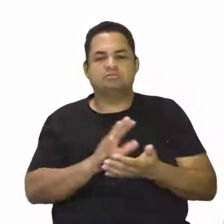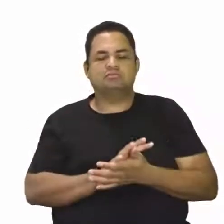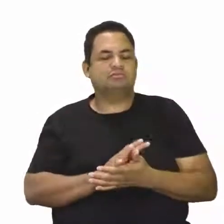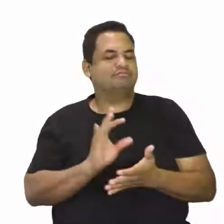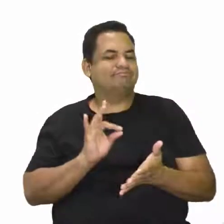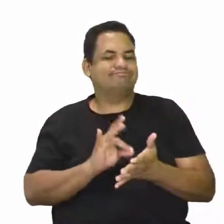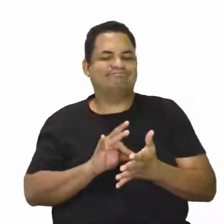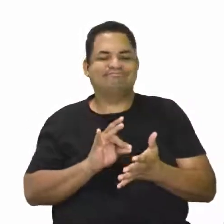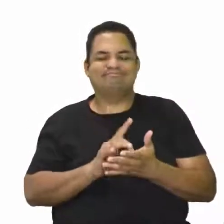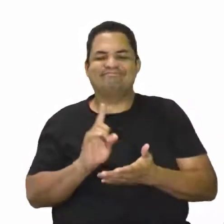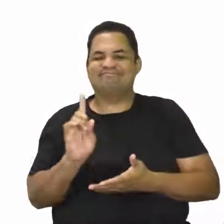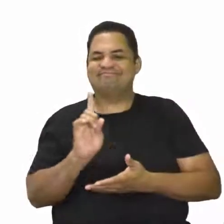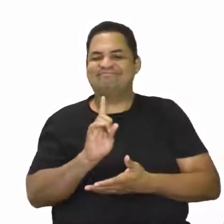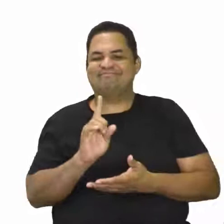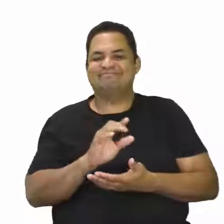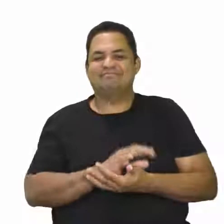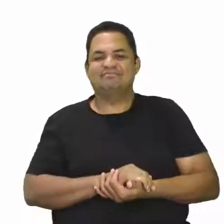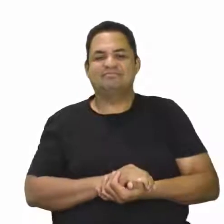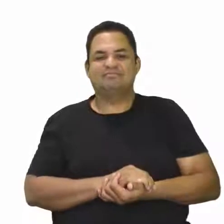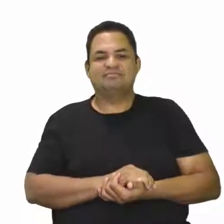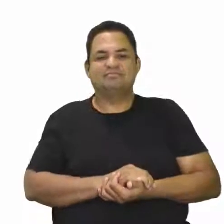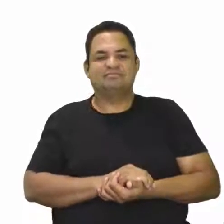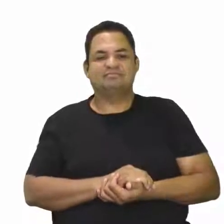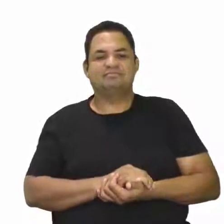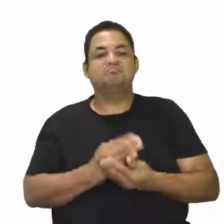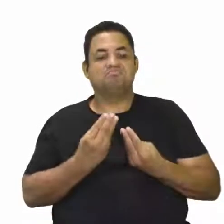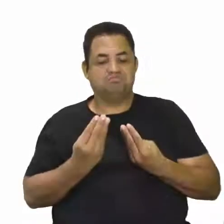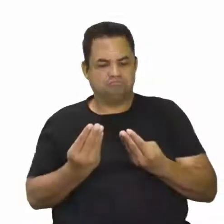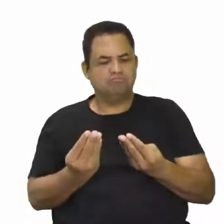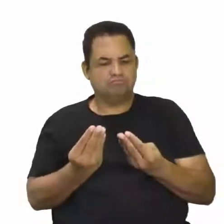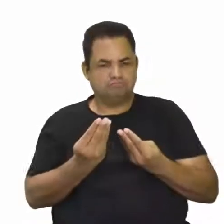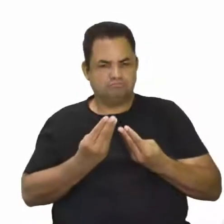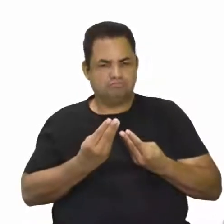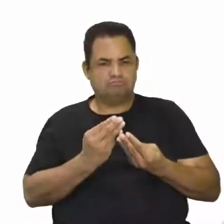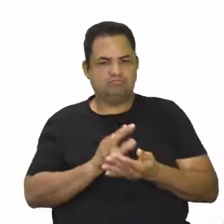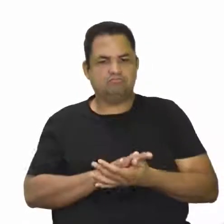não é. Dame, a gente traduz por me dê.